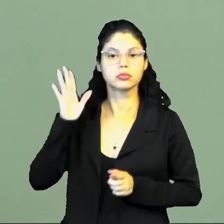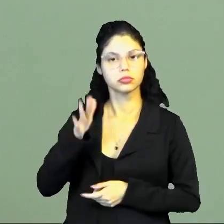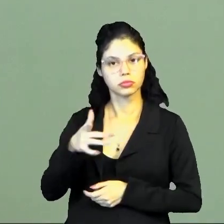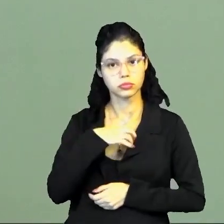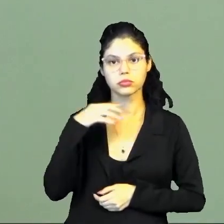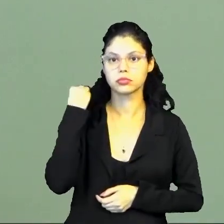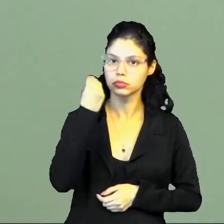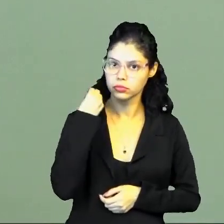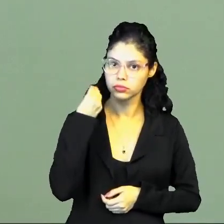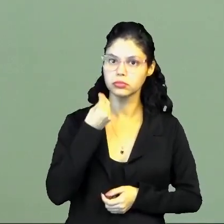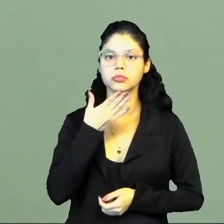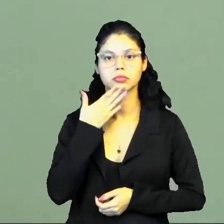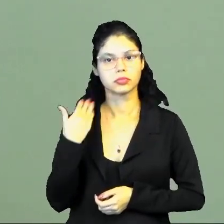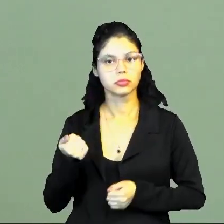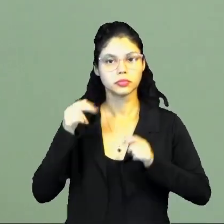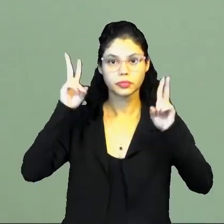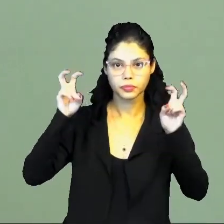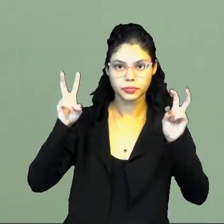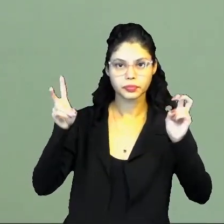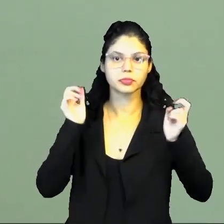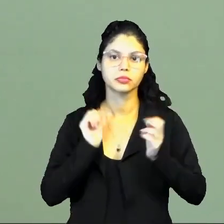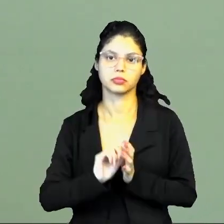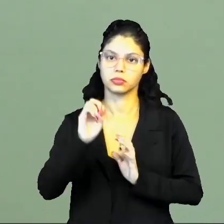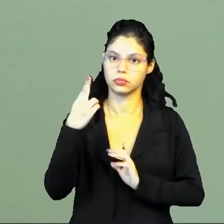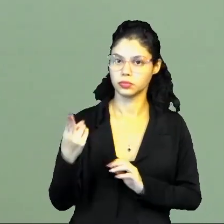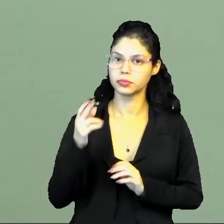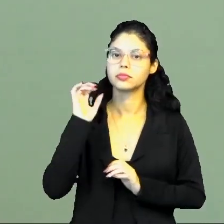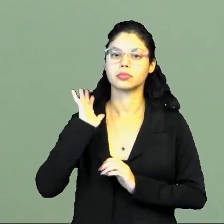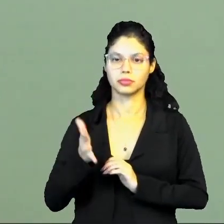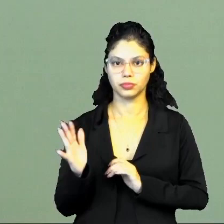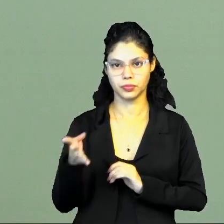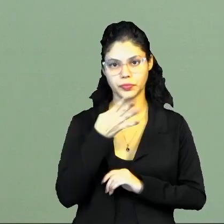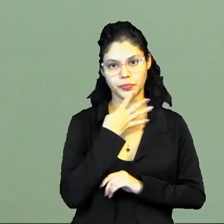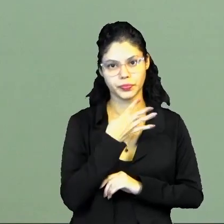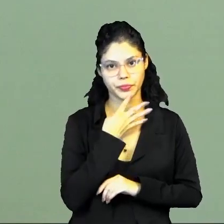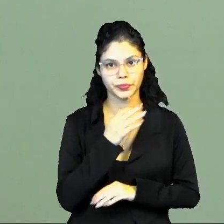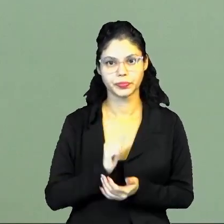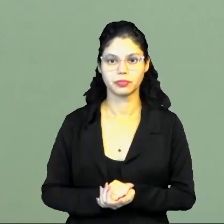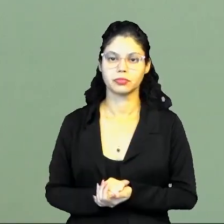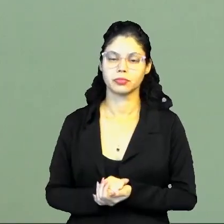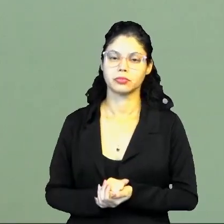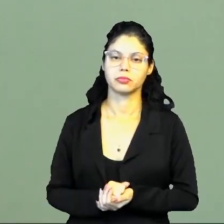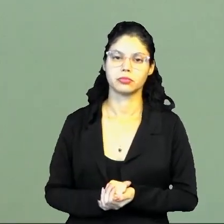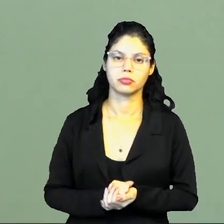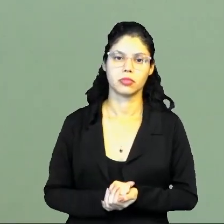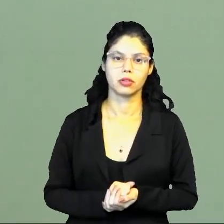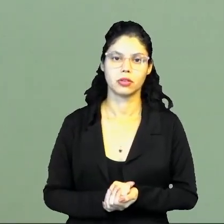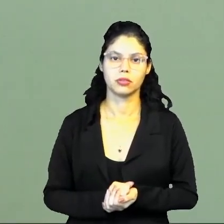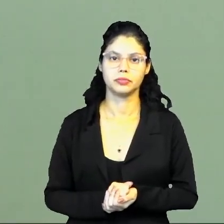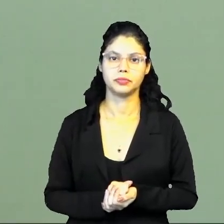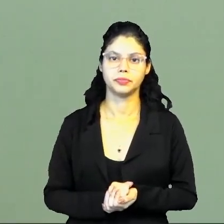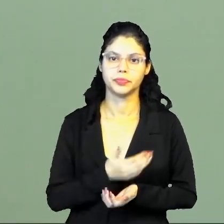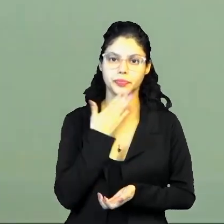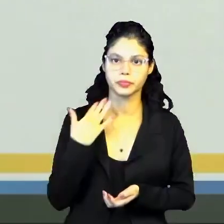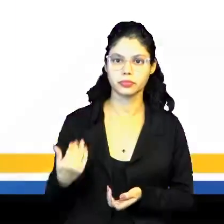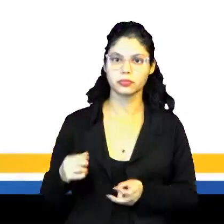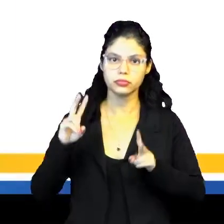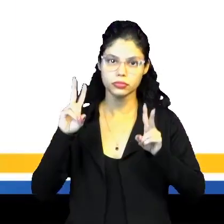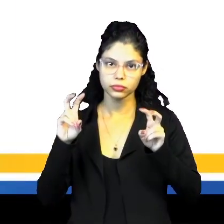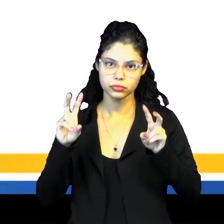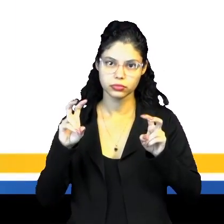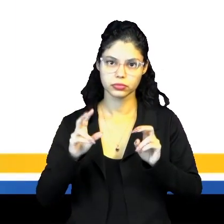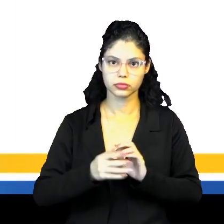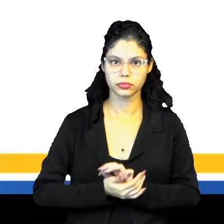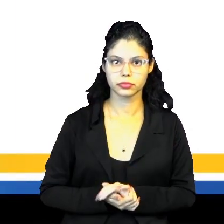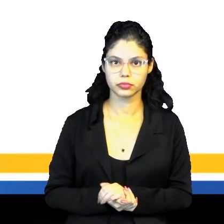uma experiência em tratar daquela temática ou são pioneiros, São peritos naquele determinado